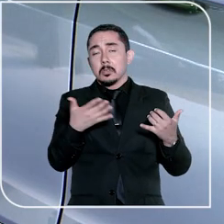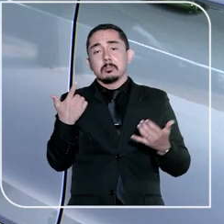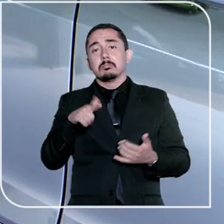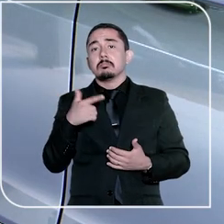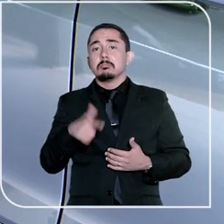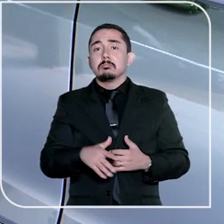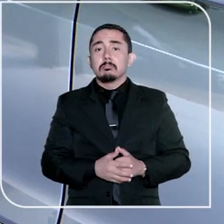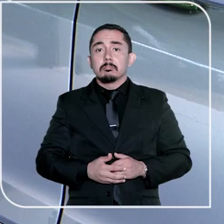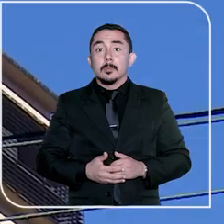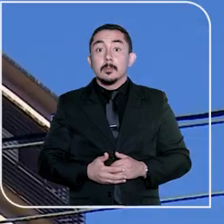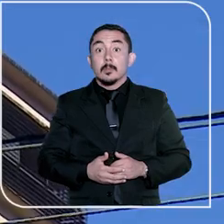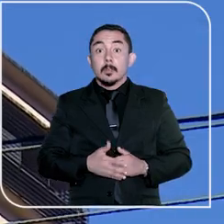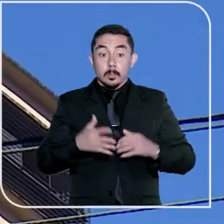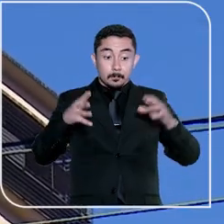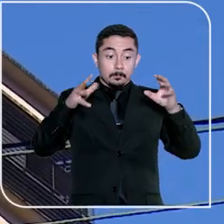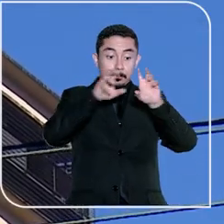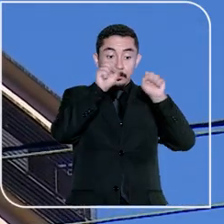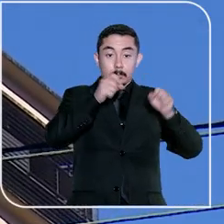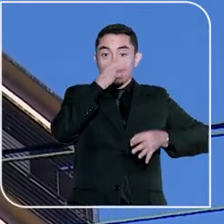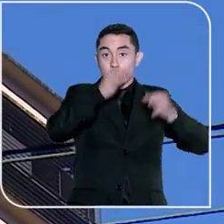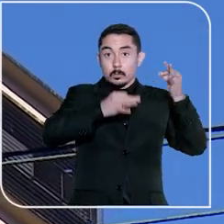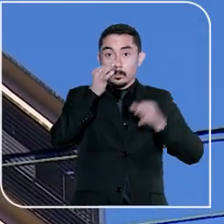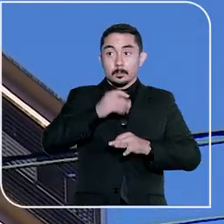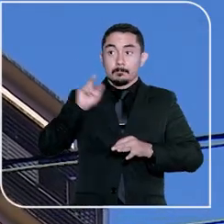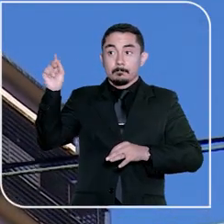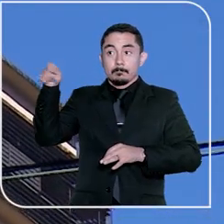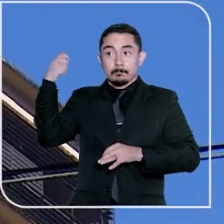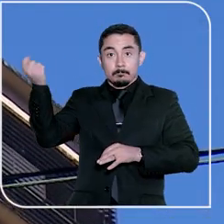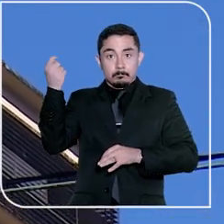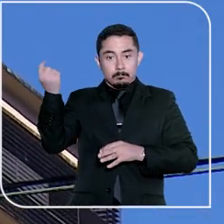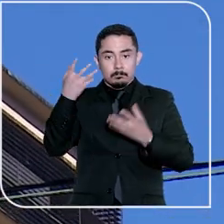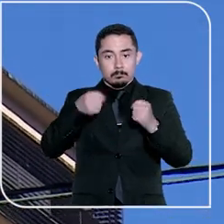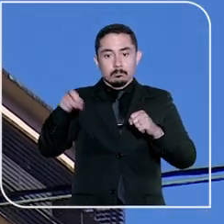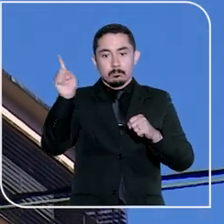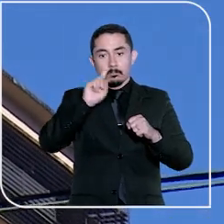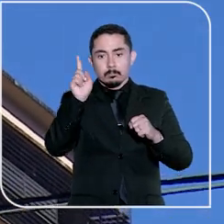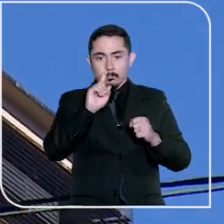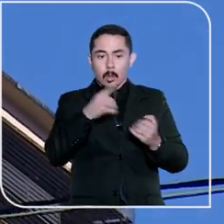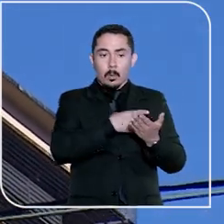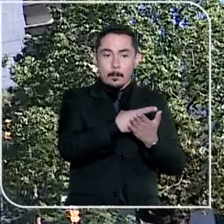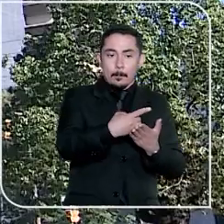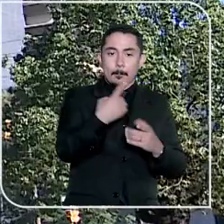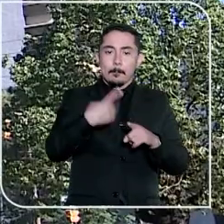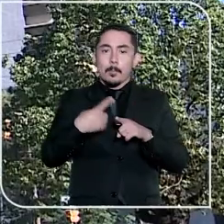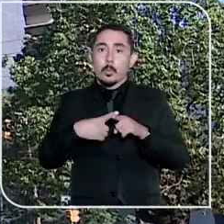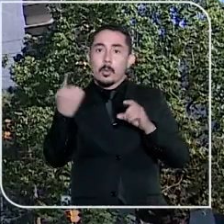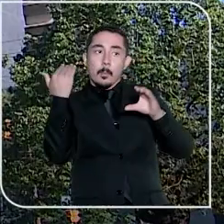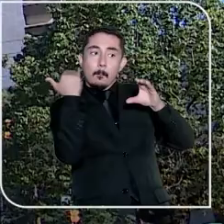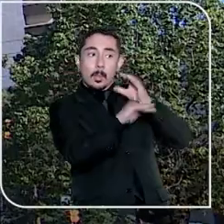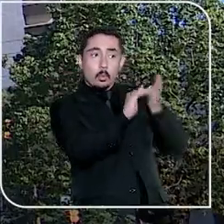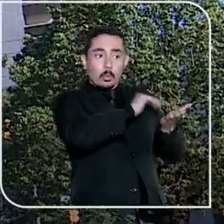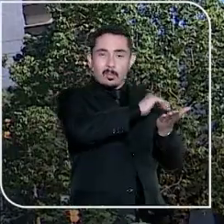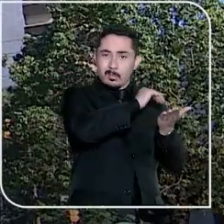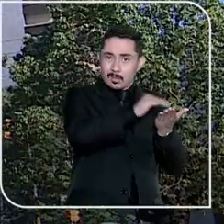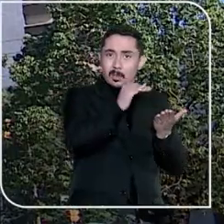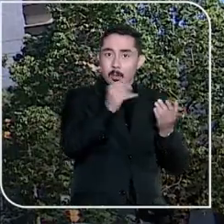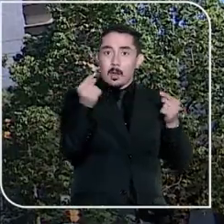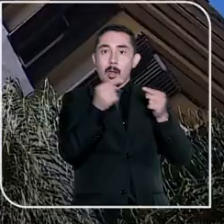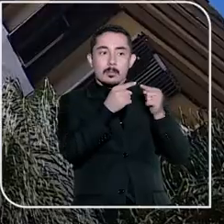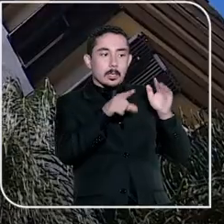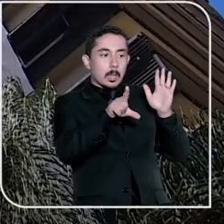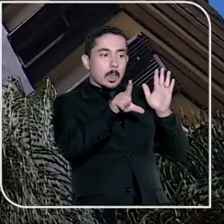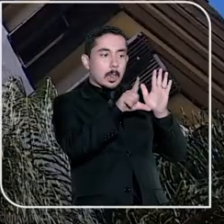na legislação o Tribunal de Justiça do Rio Grande do Sul negou o provimento à apelação por entender que a notificação feita por